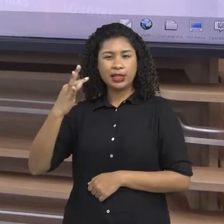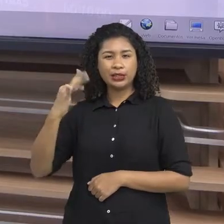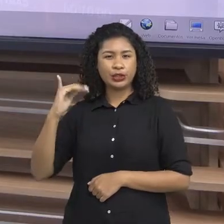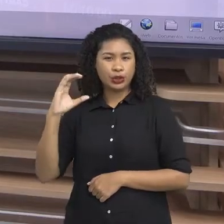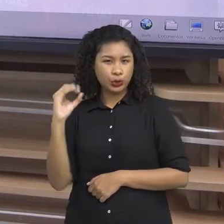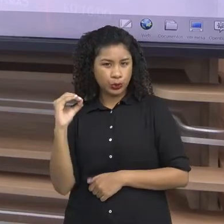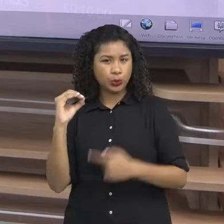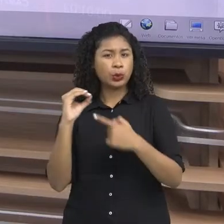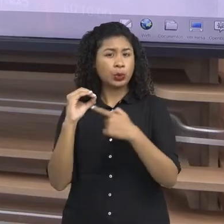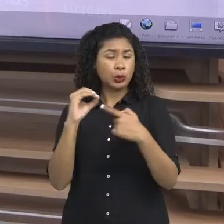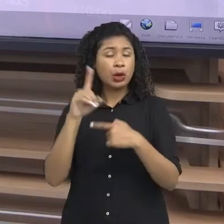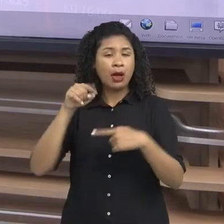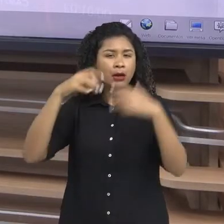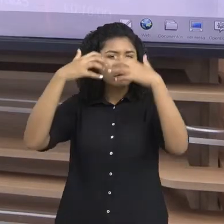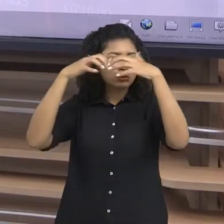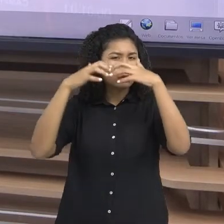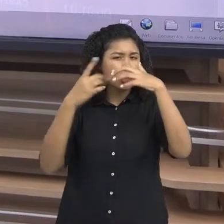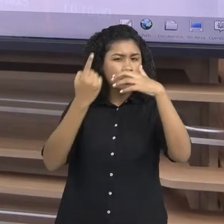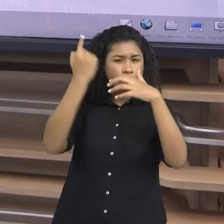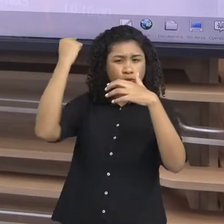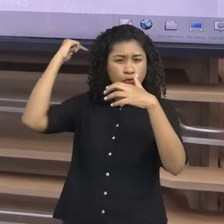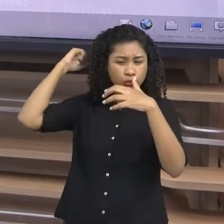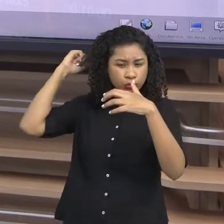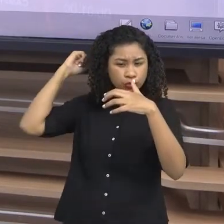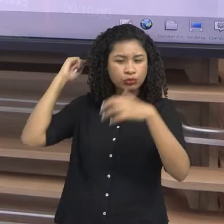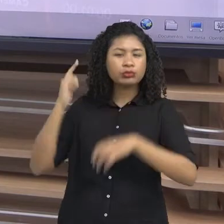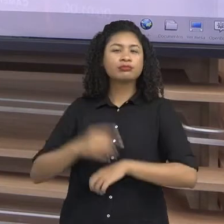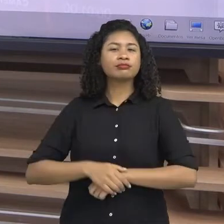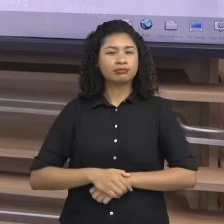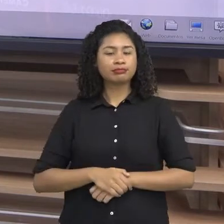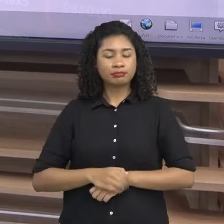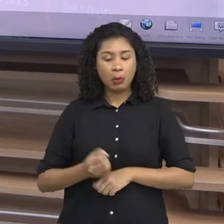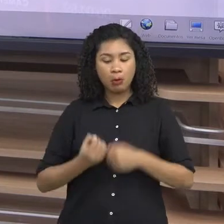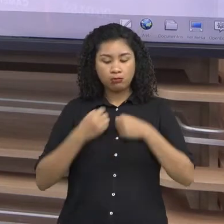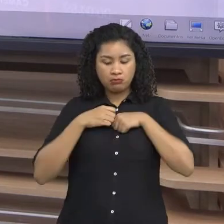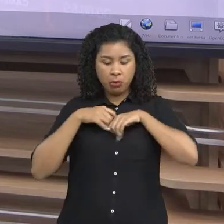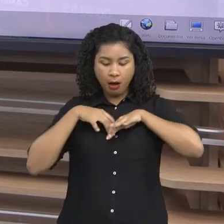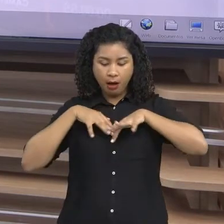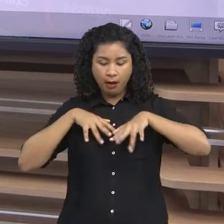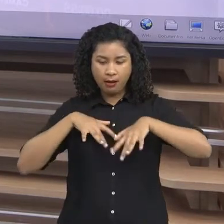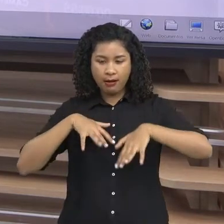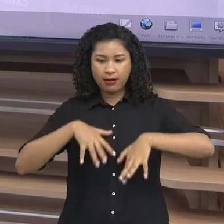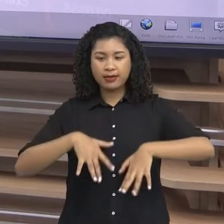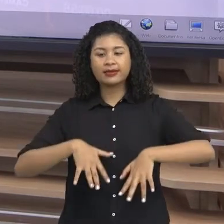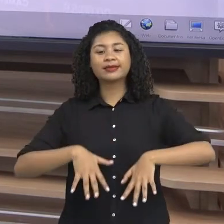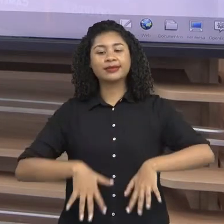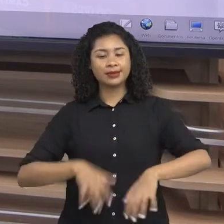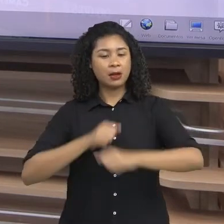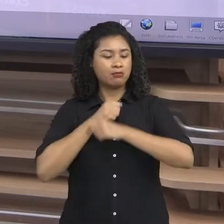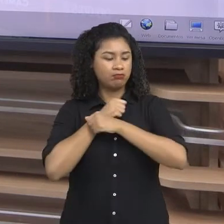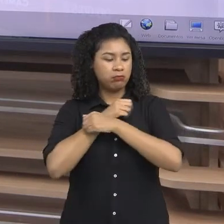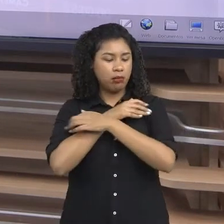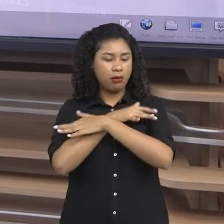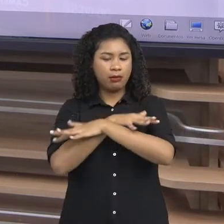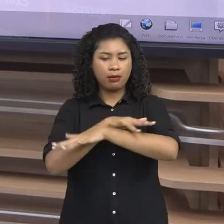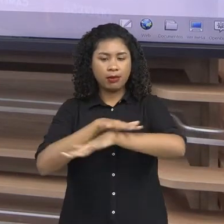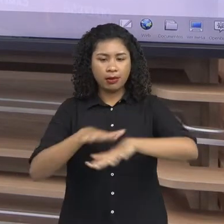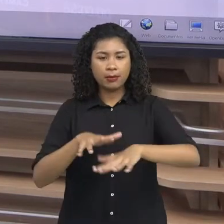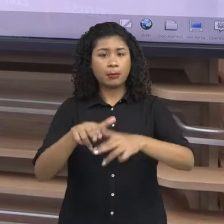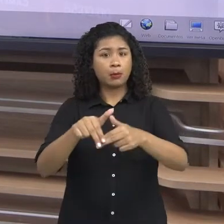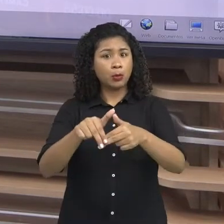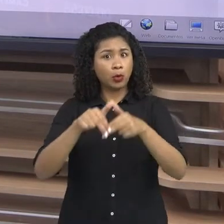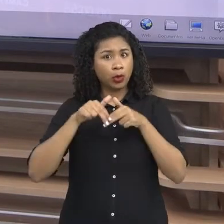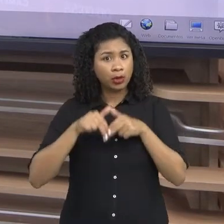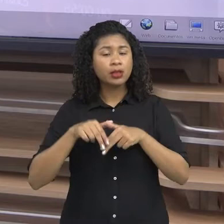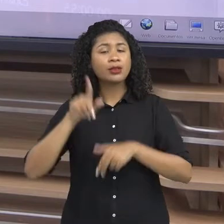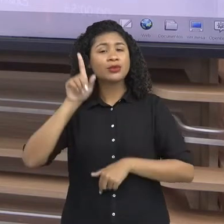no hipotálamo, e aí ele é liberado pelo lóbulo da hipófise, né? Então ele vai agir